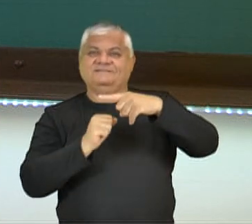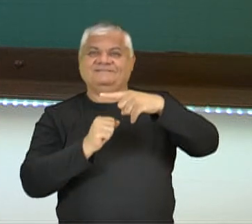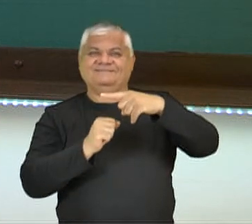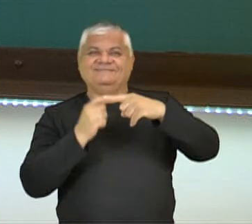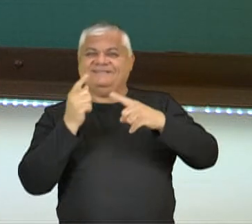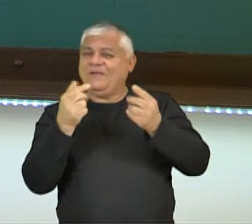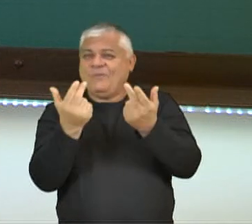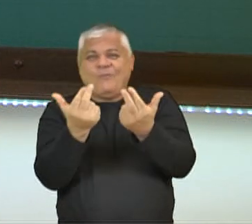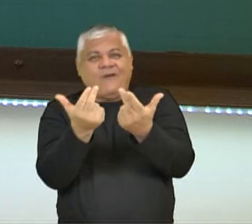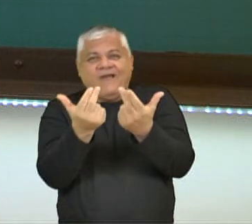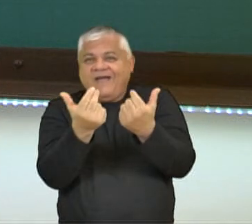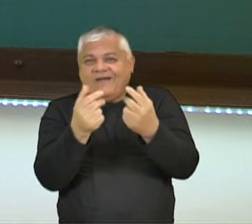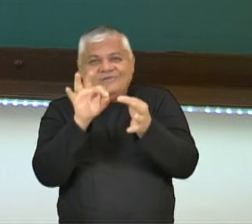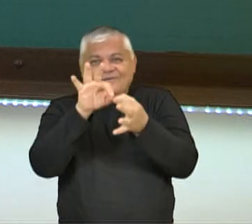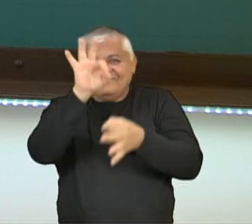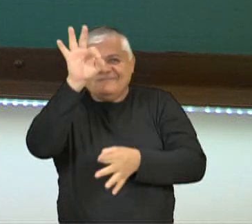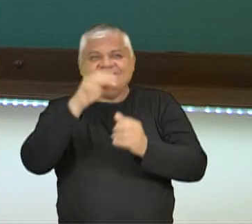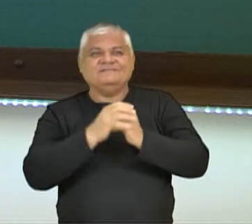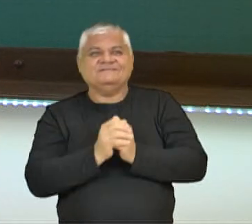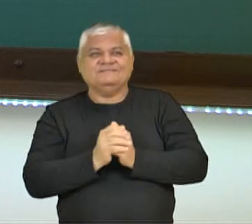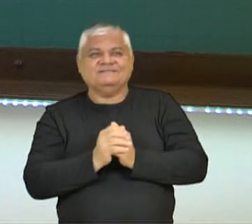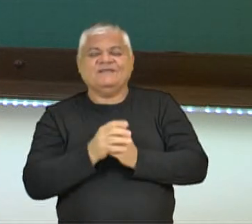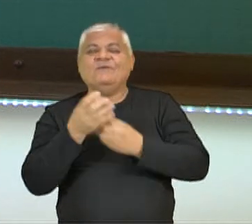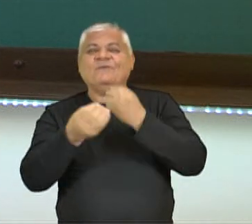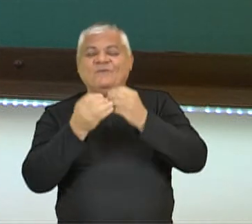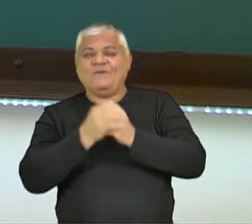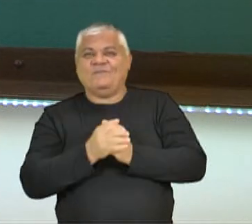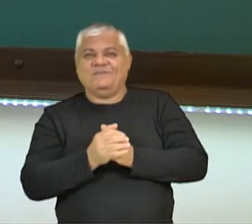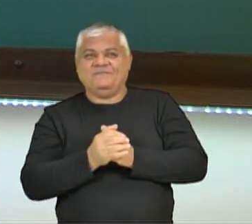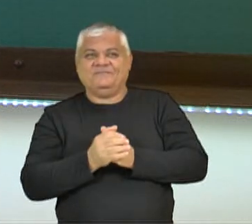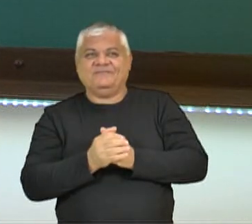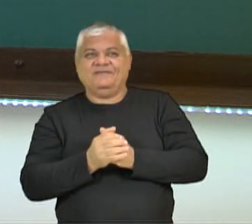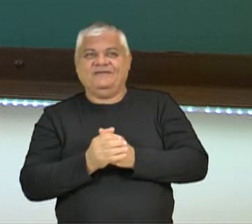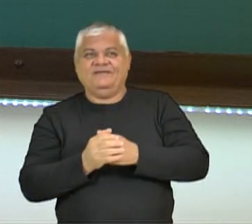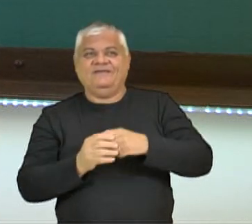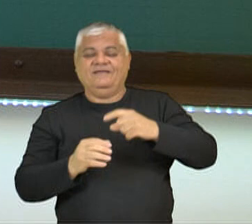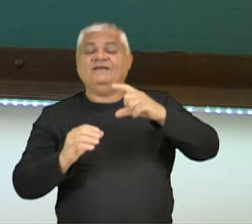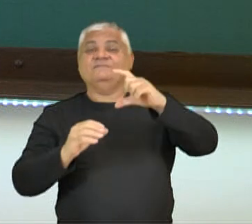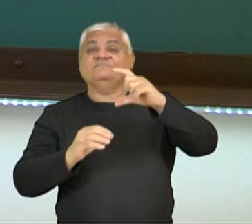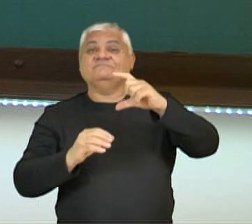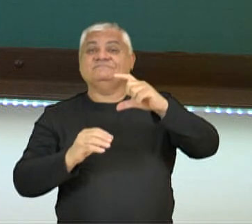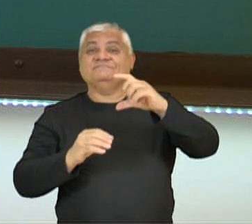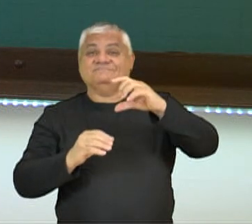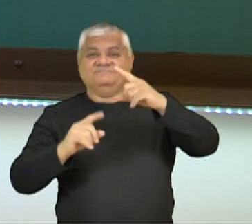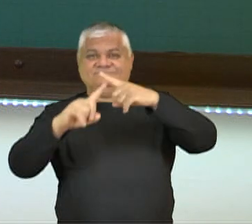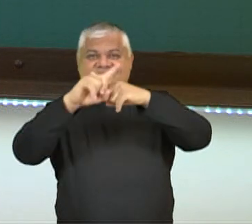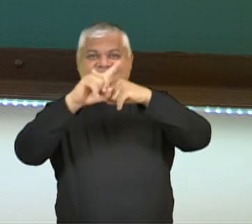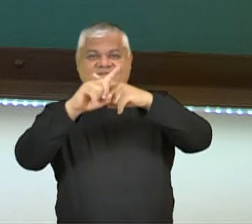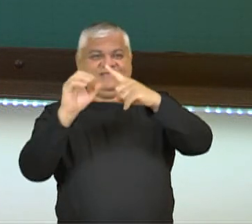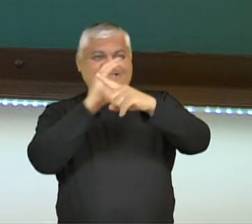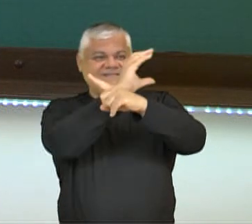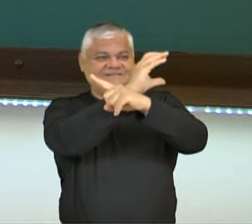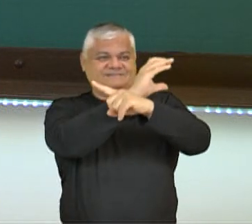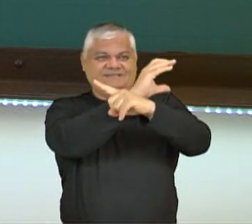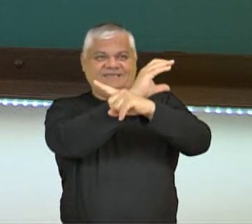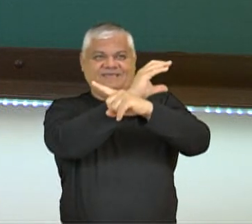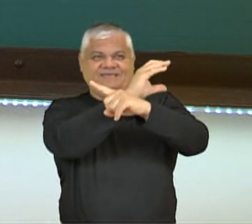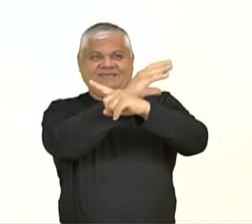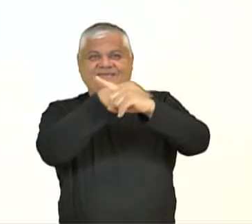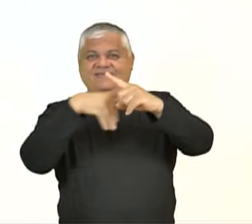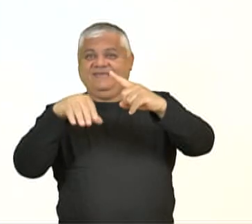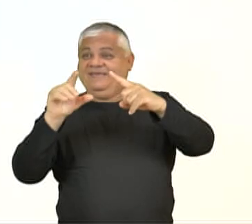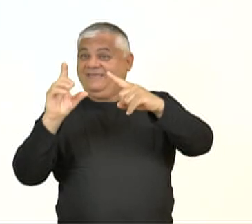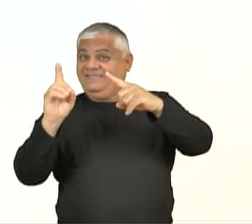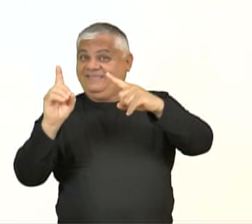congruentes. Tem a mesma medida. Então, olha como ficou fácil, gente. E o C? Bom, esse ângulo vermelhinho aqui é igualzinho o